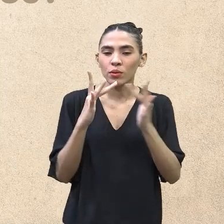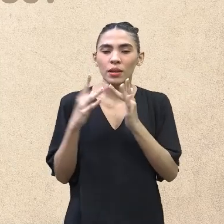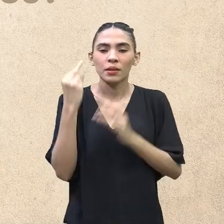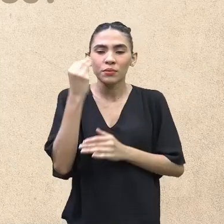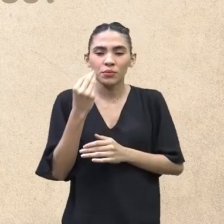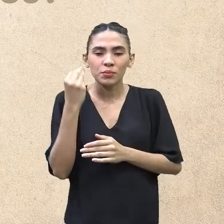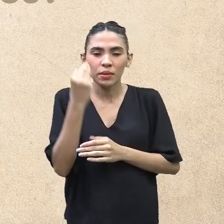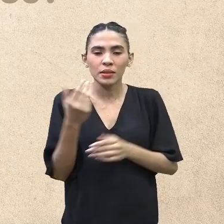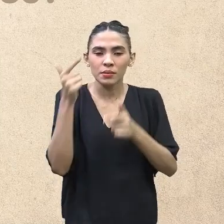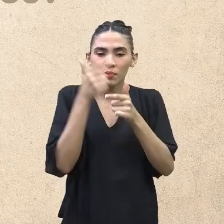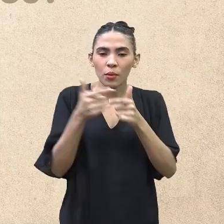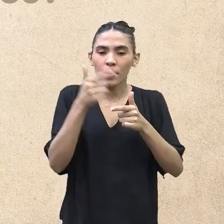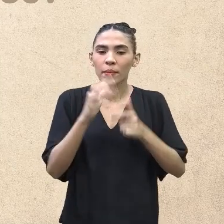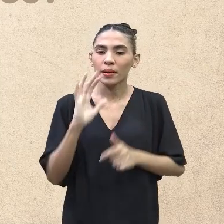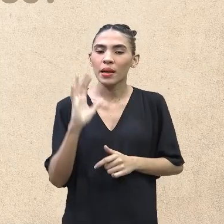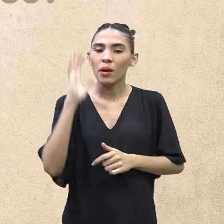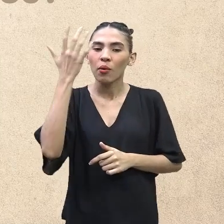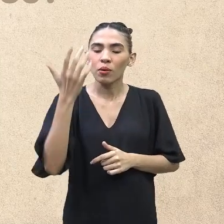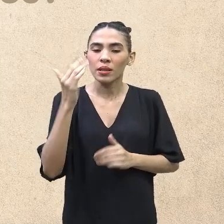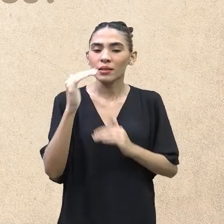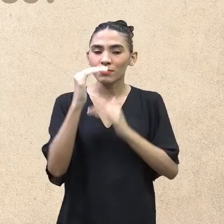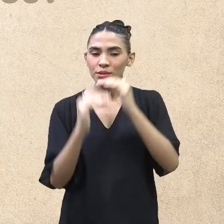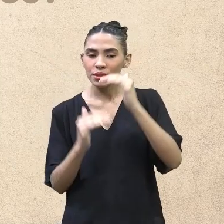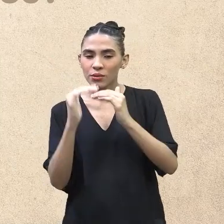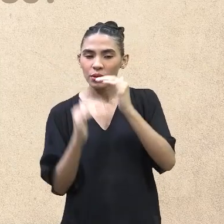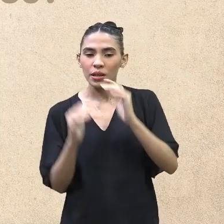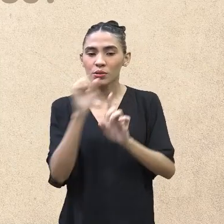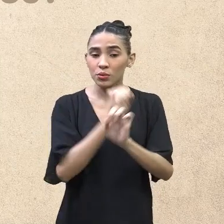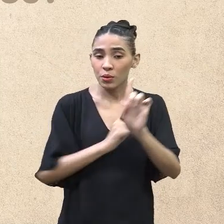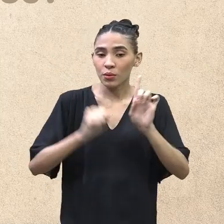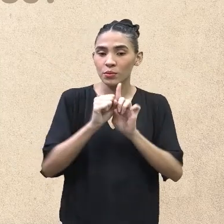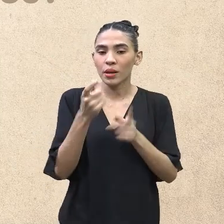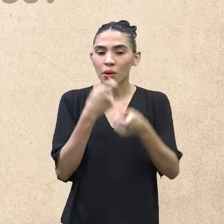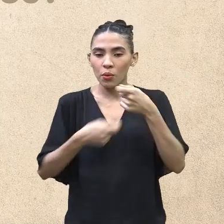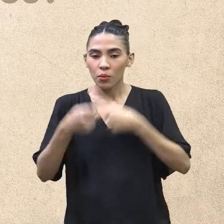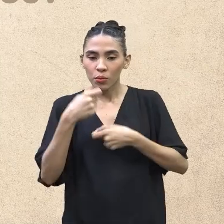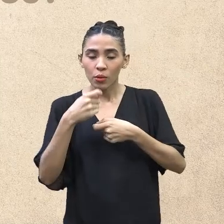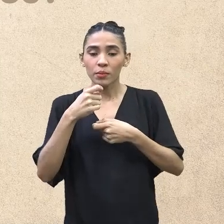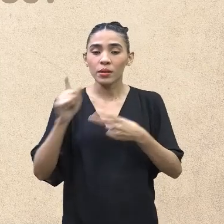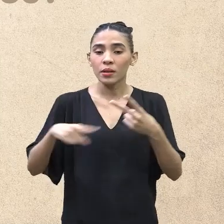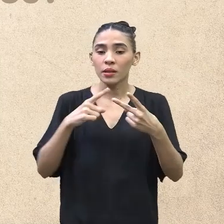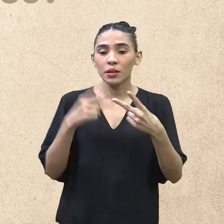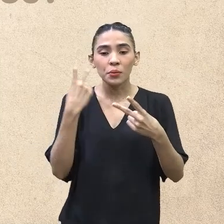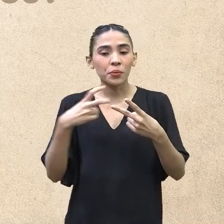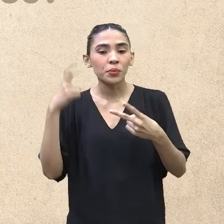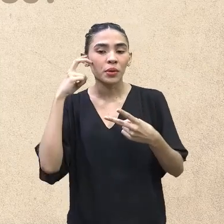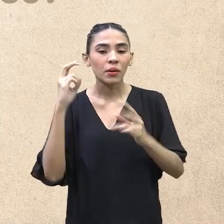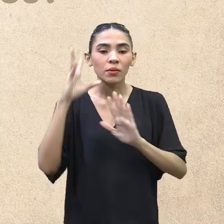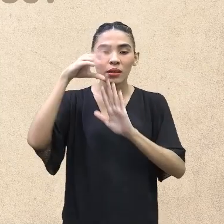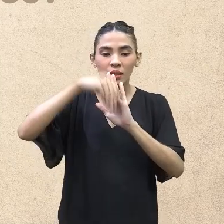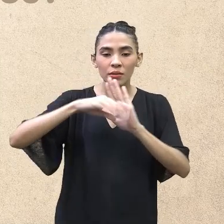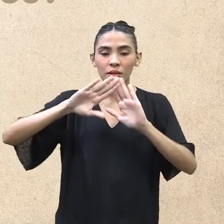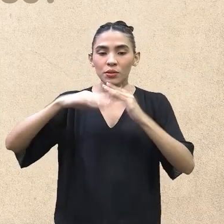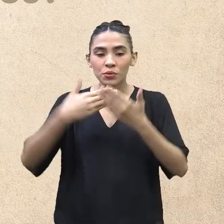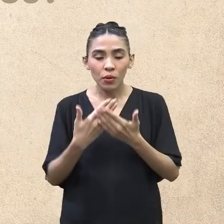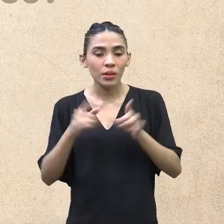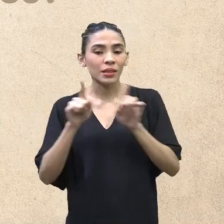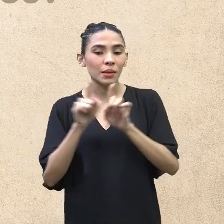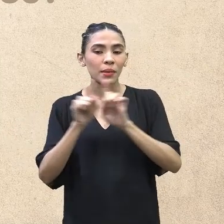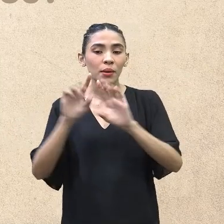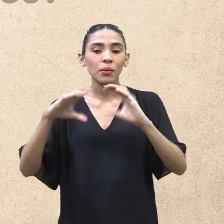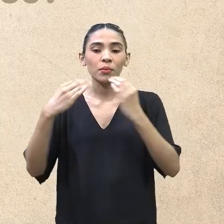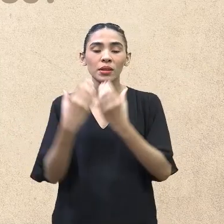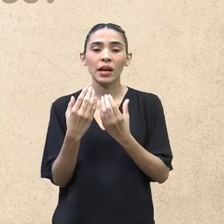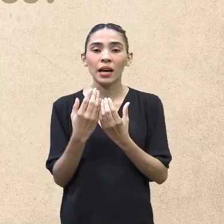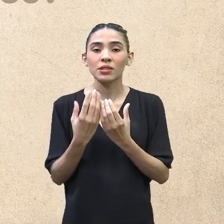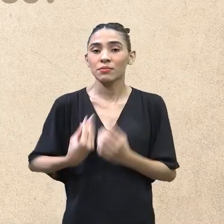os conflitos que ocorrem diante das diferenças socioeconômicas e culturais na escola e na